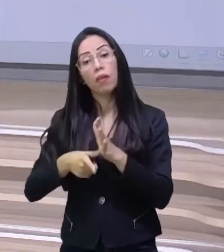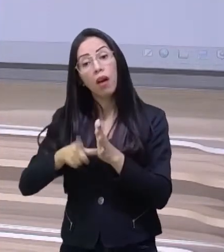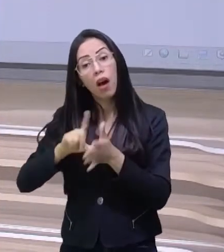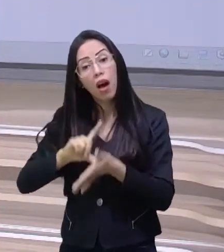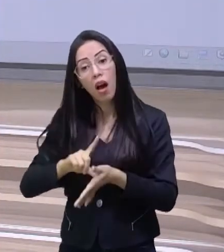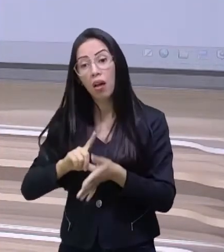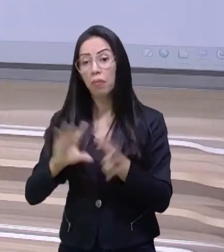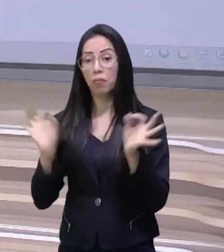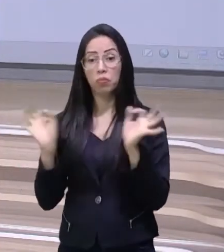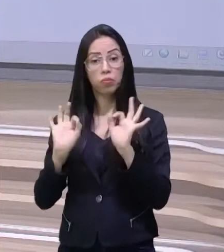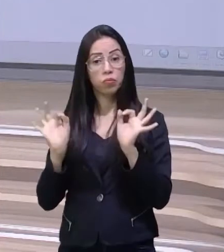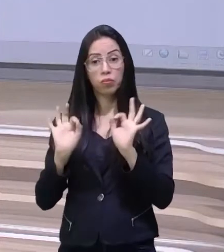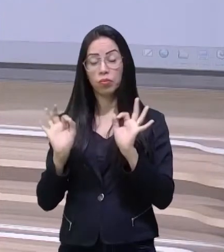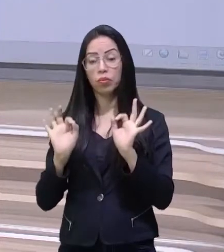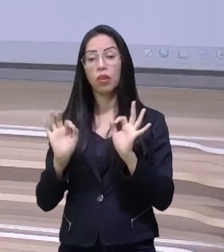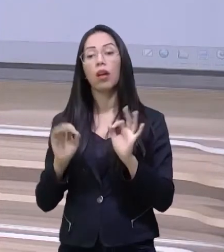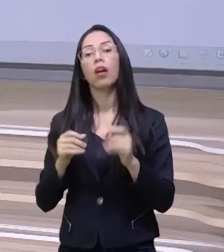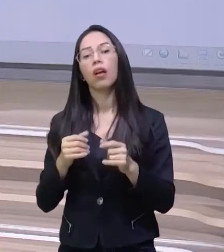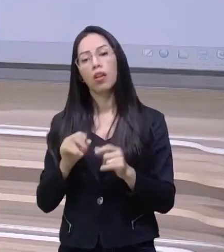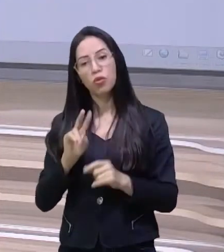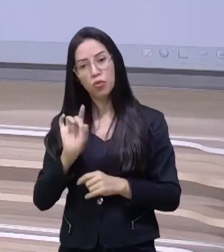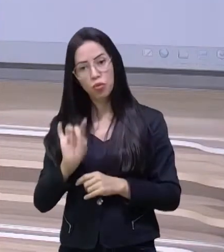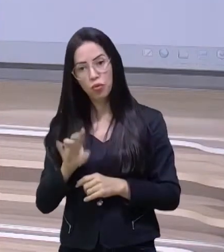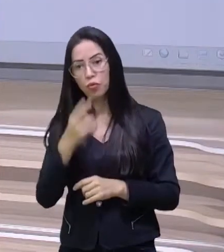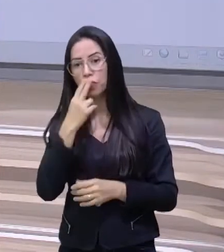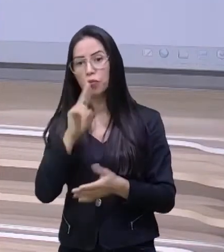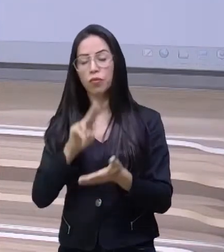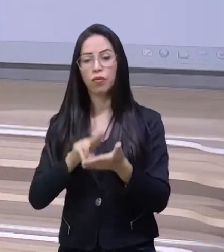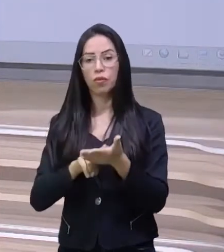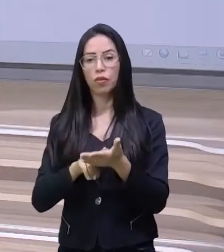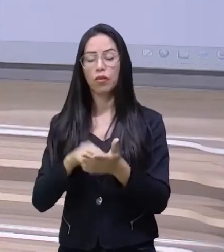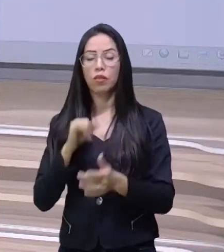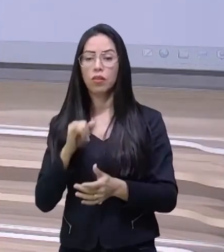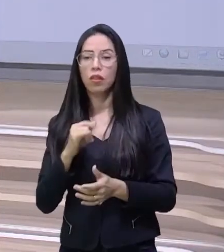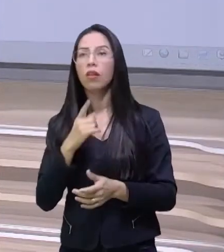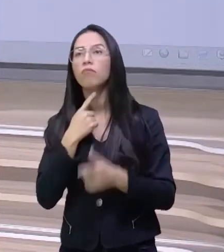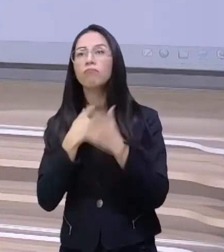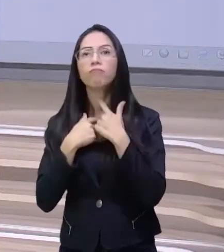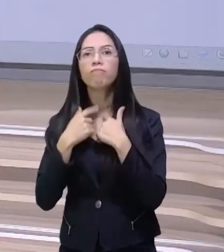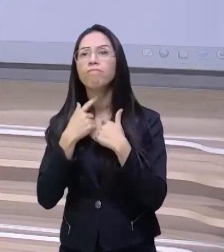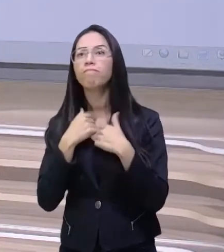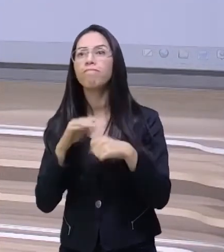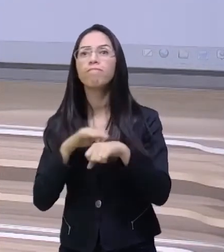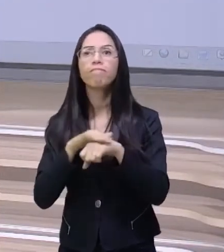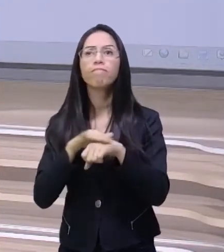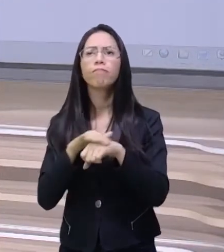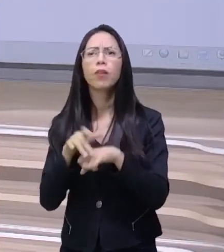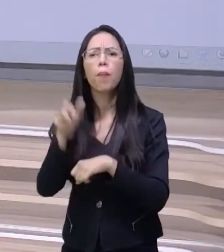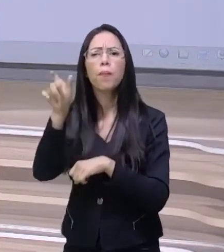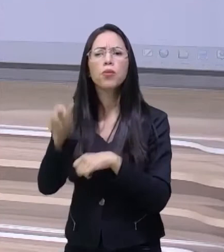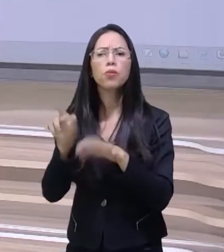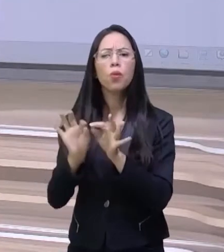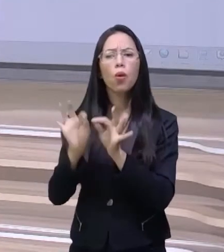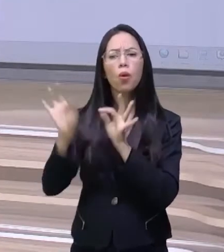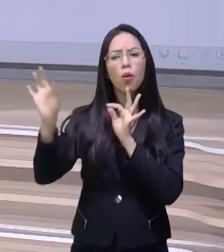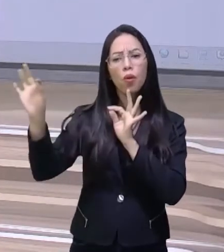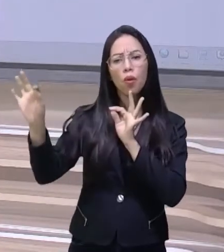possível. Tudo era através da carta. Se eu quisesse falar com alguém que estivesse longe, o que eu teria que